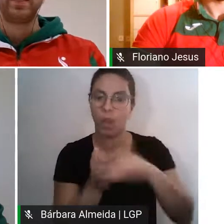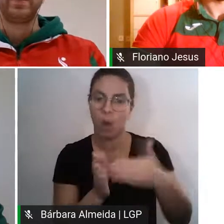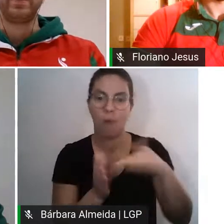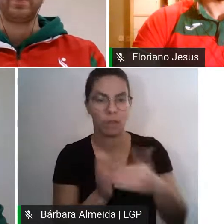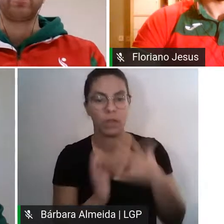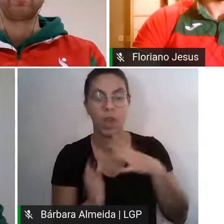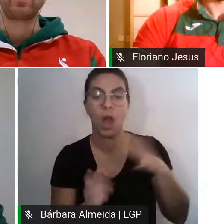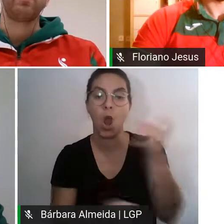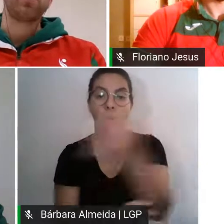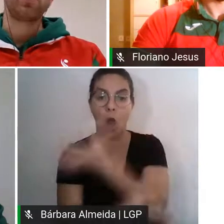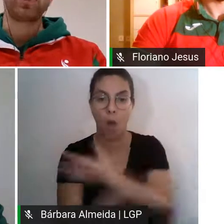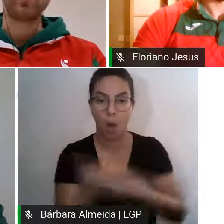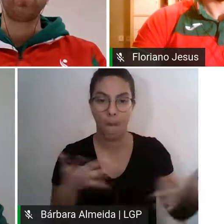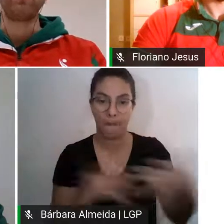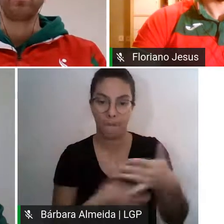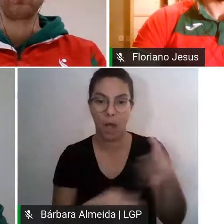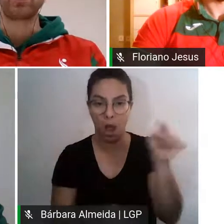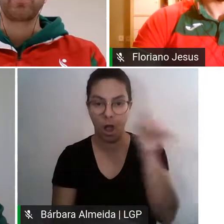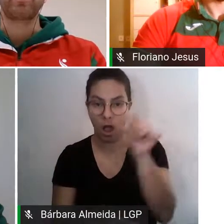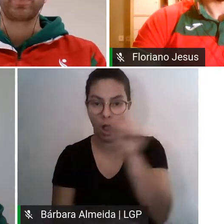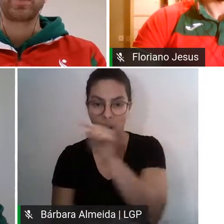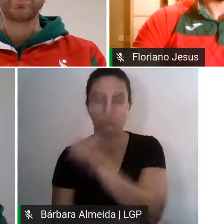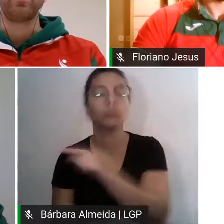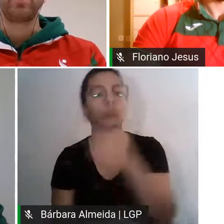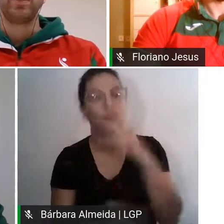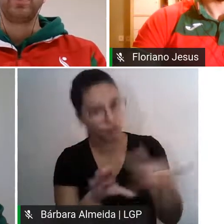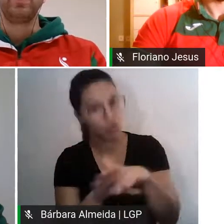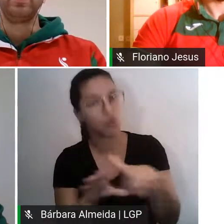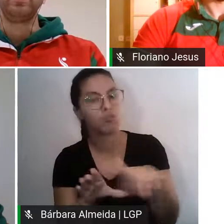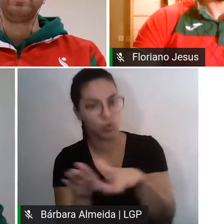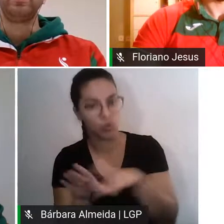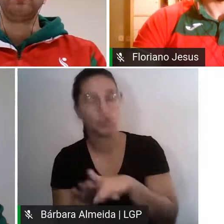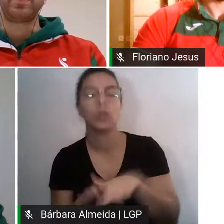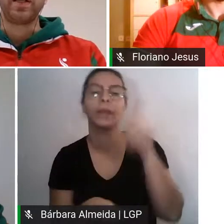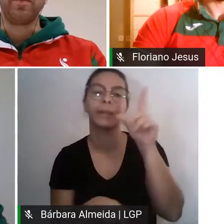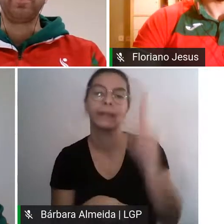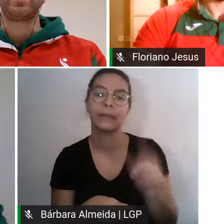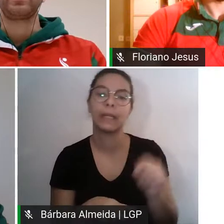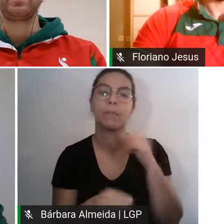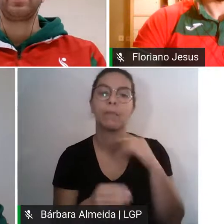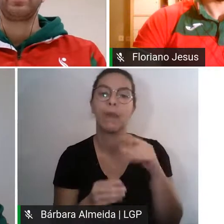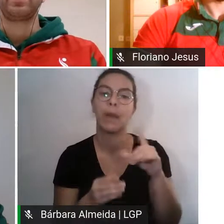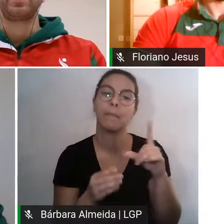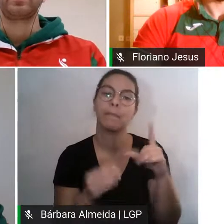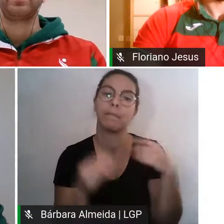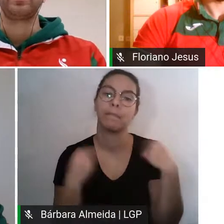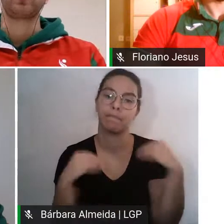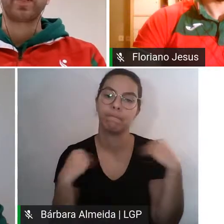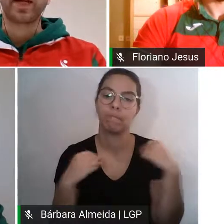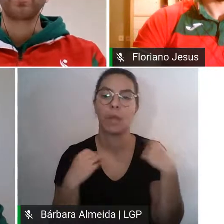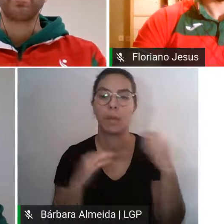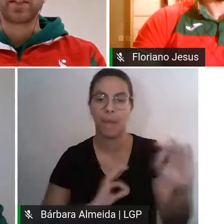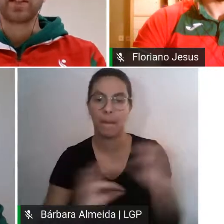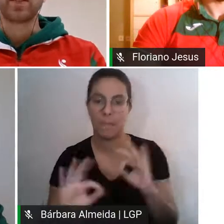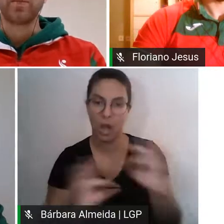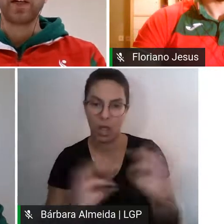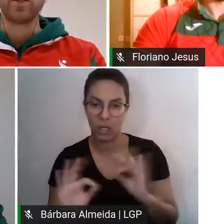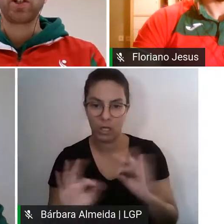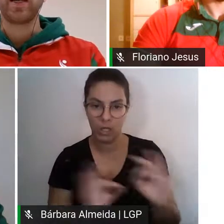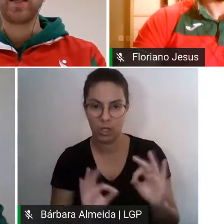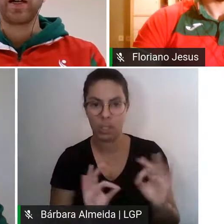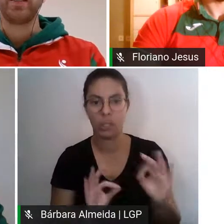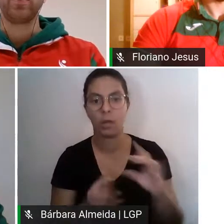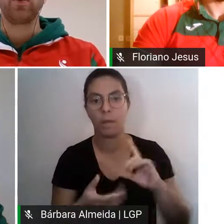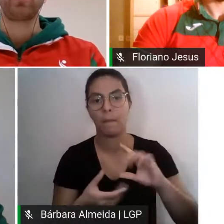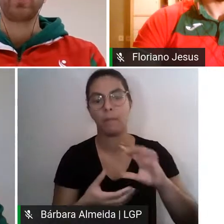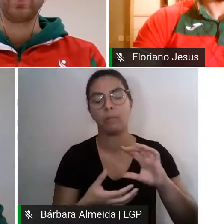Europa, e conseguimos já no âmbito do projeto de preparação paralímpica, que eles marcassem presença também